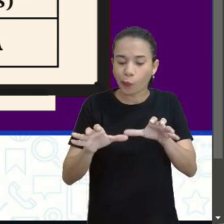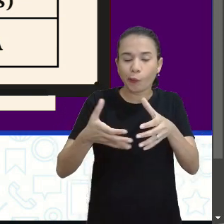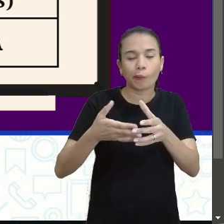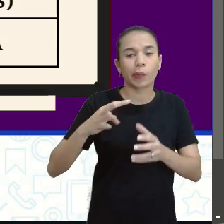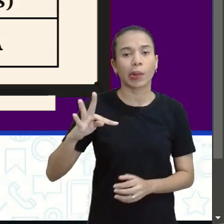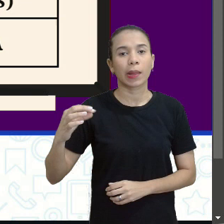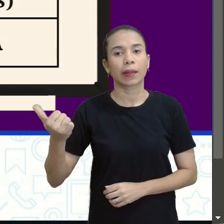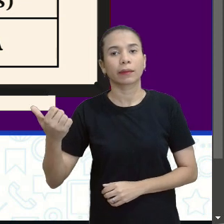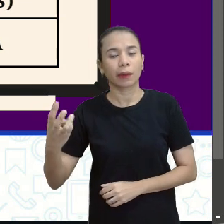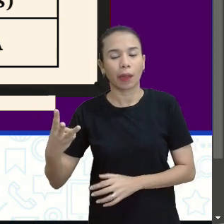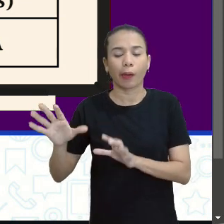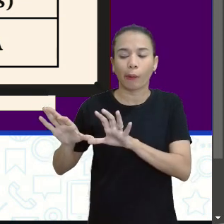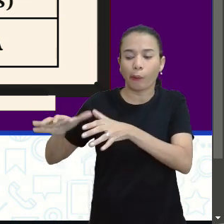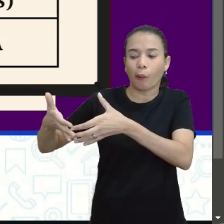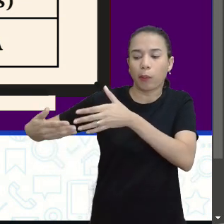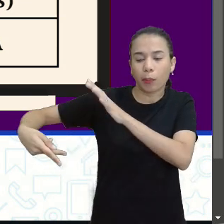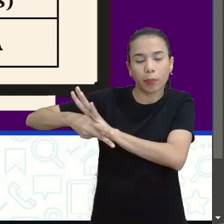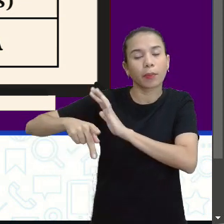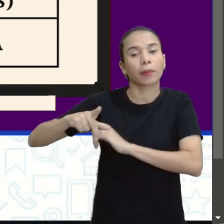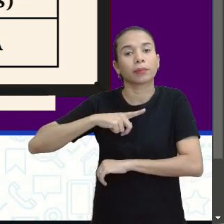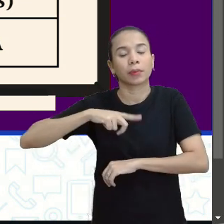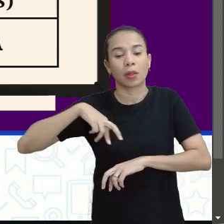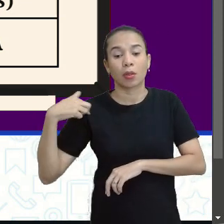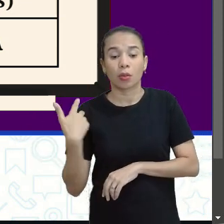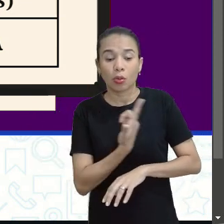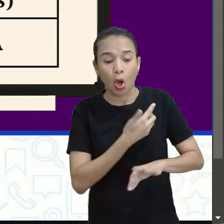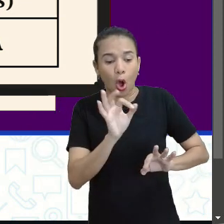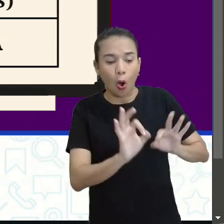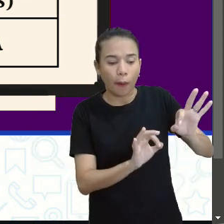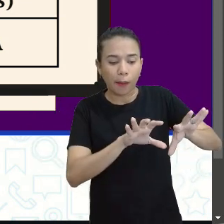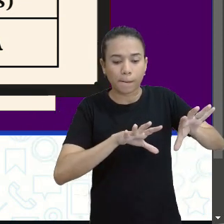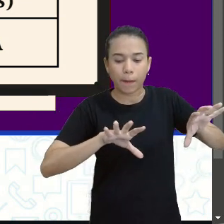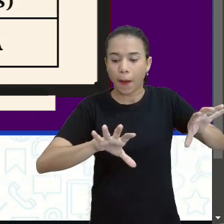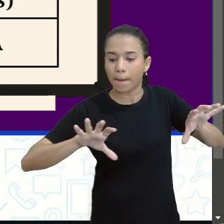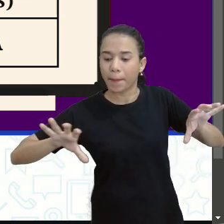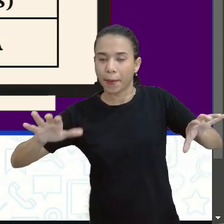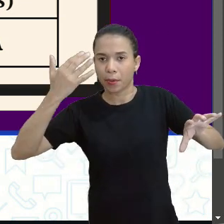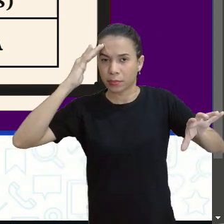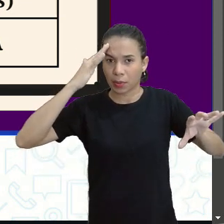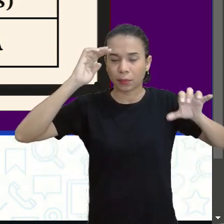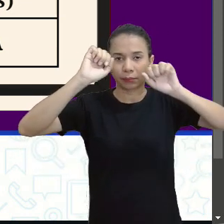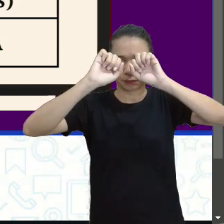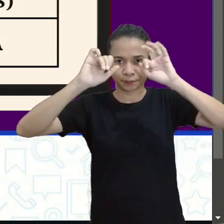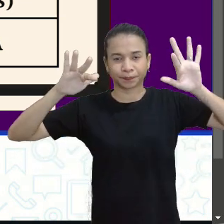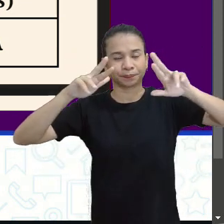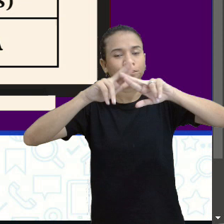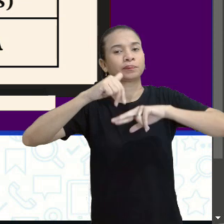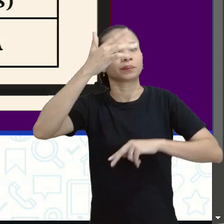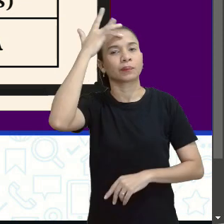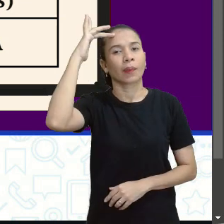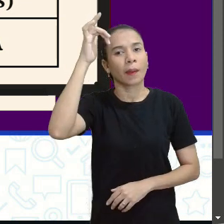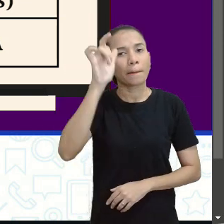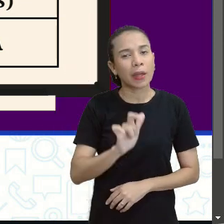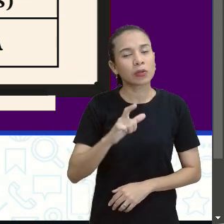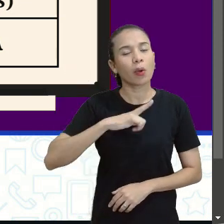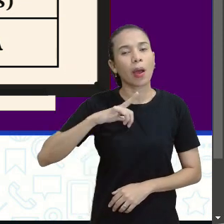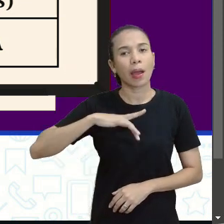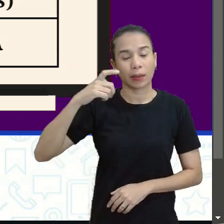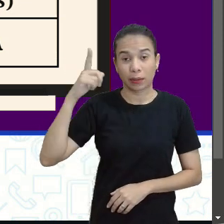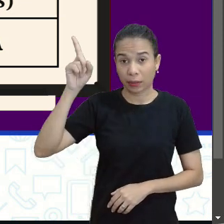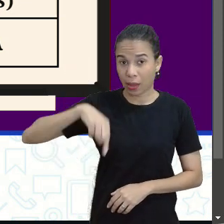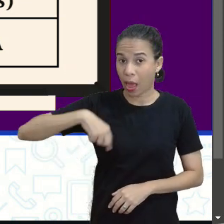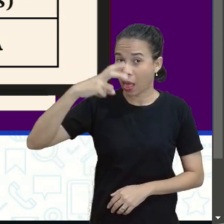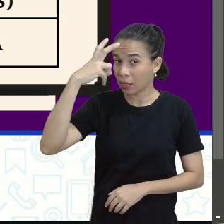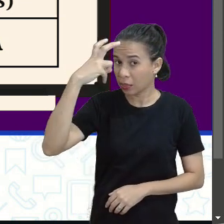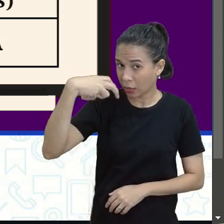eles vão fazendo essa diferenciação para poder entender, né? Então, tem pessoas com deficiência